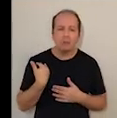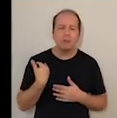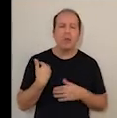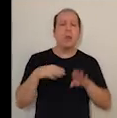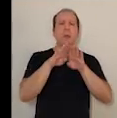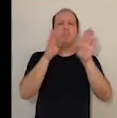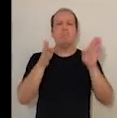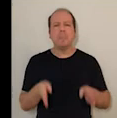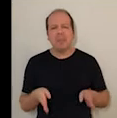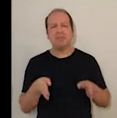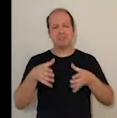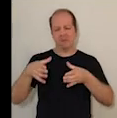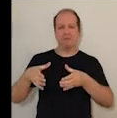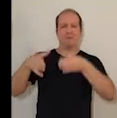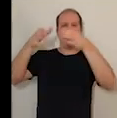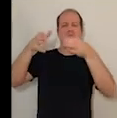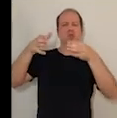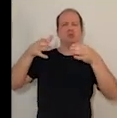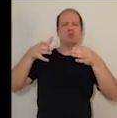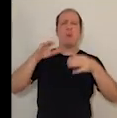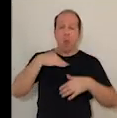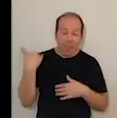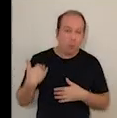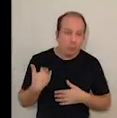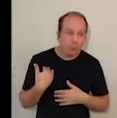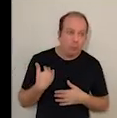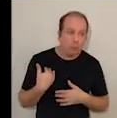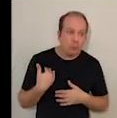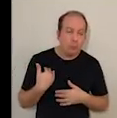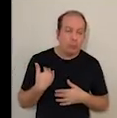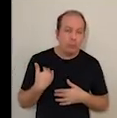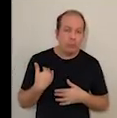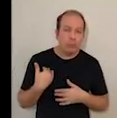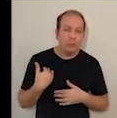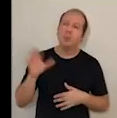morreu? Uma mesa de mármore e 2 vasos da dinastia Ming. Morreu?